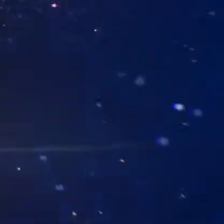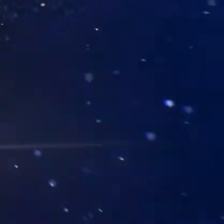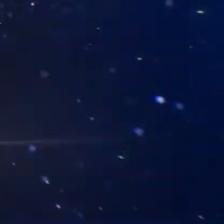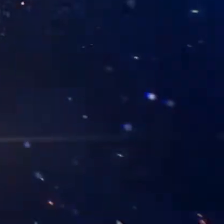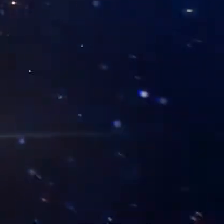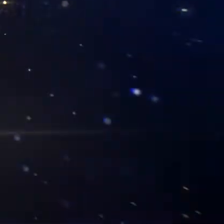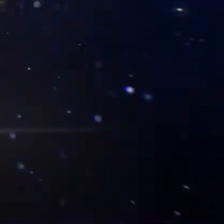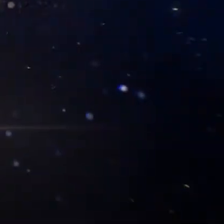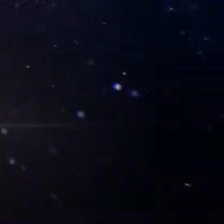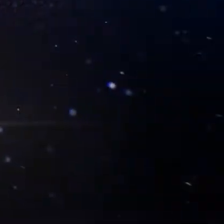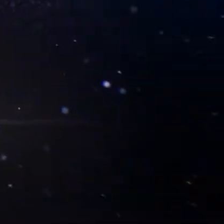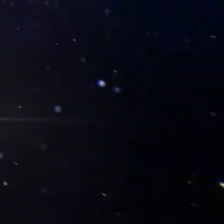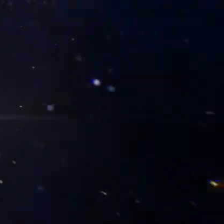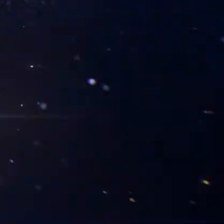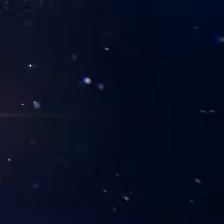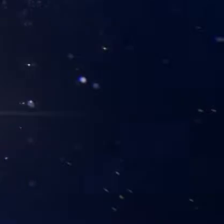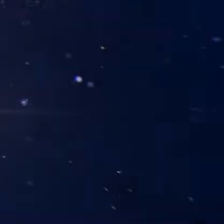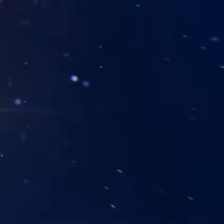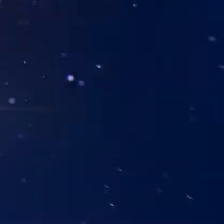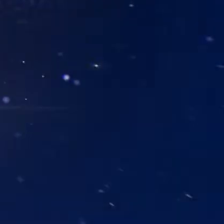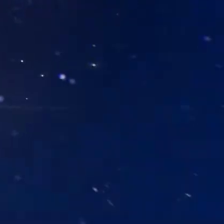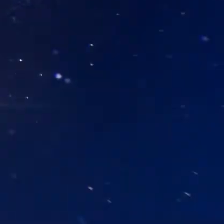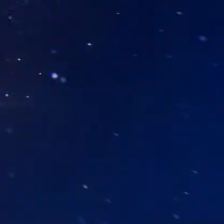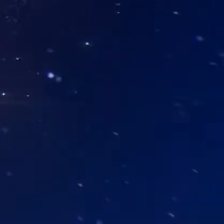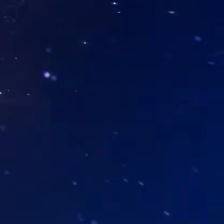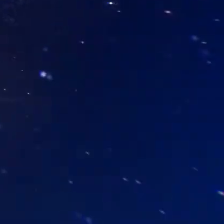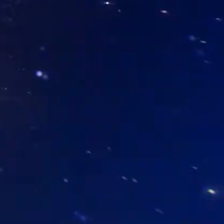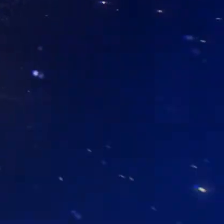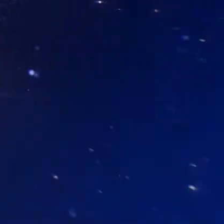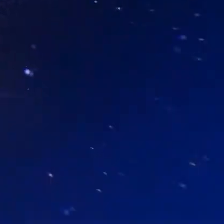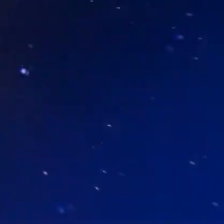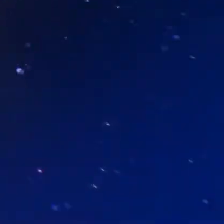Governador Arri Amorim Costa.